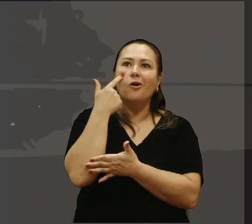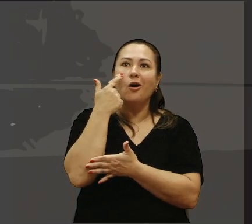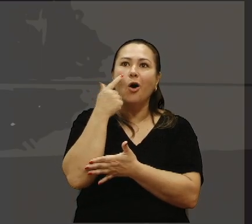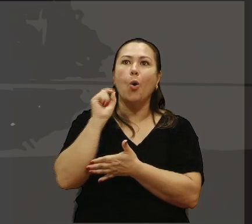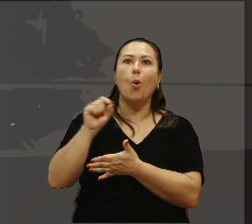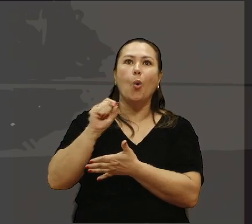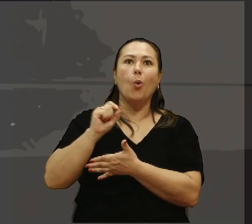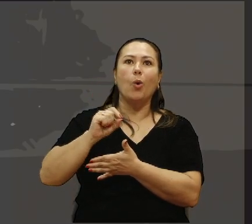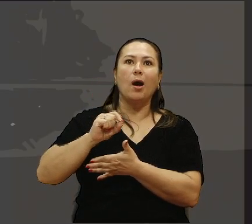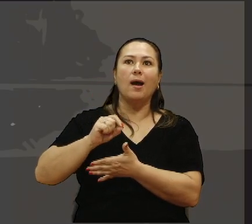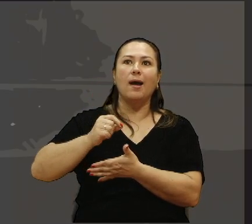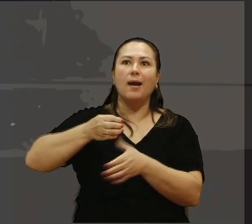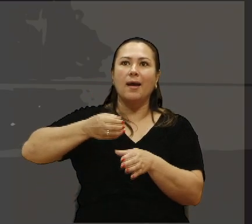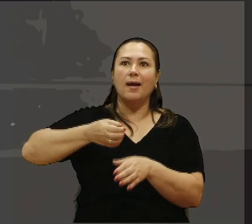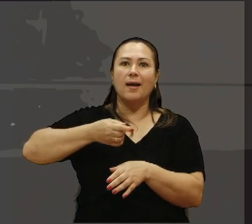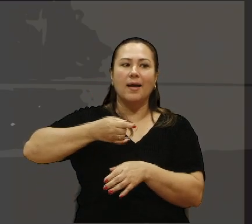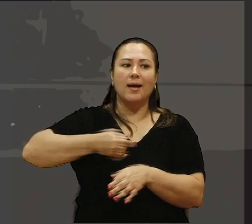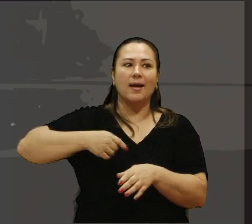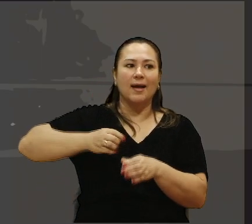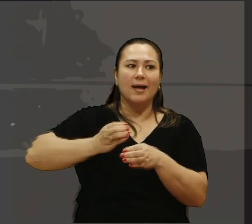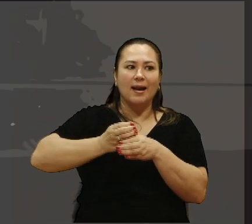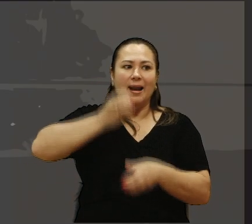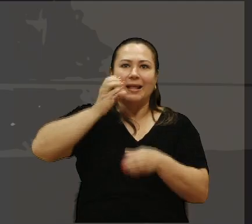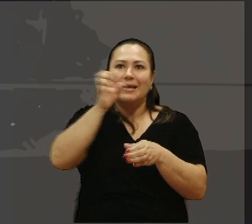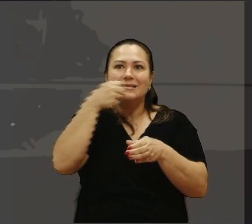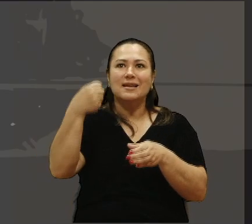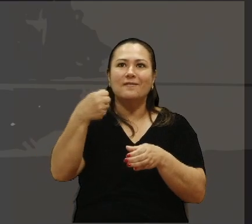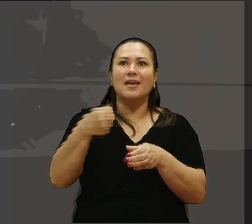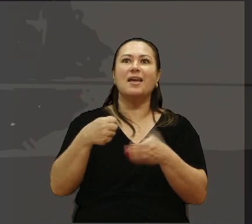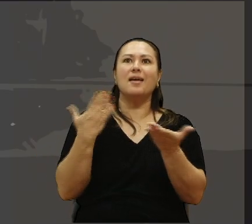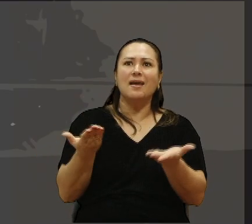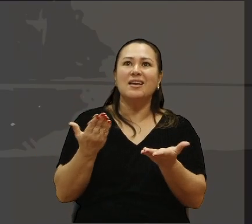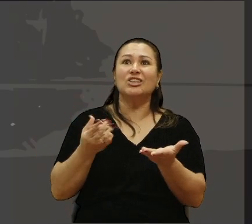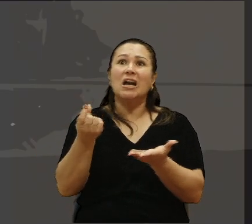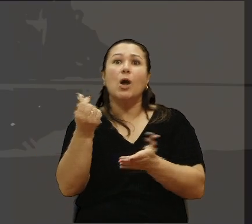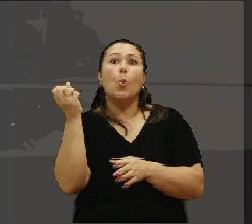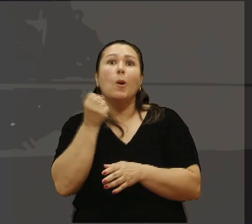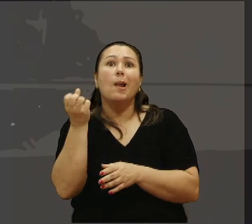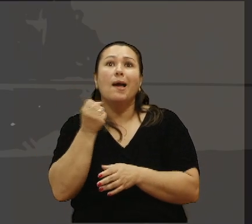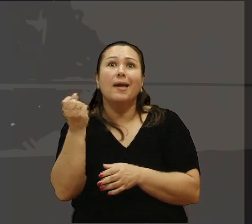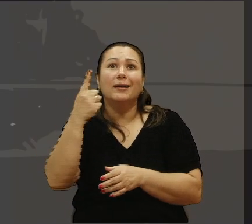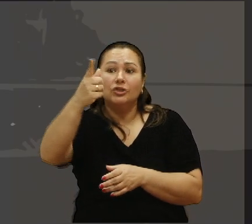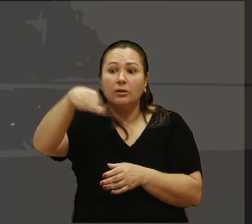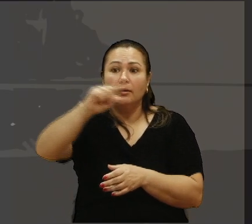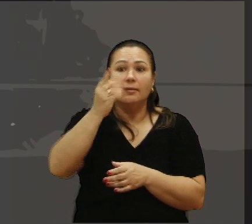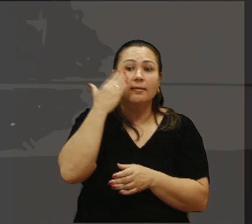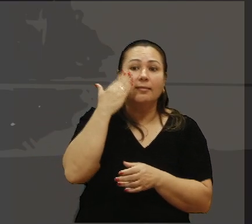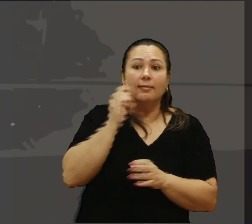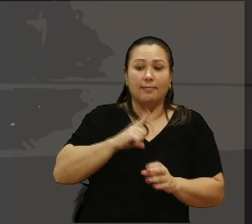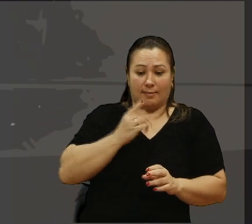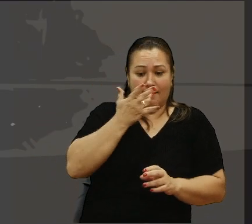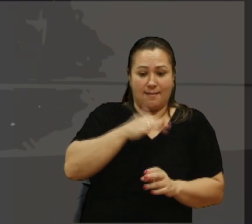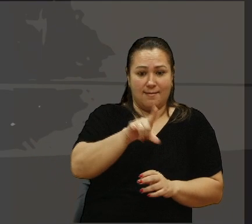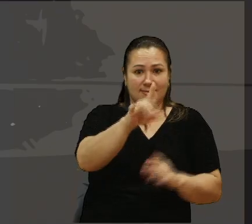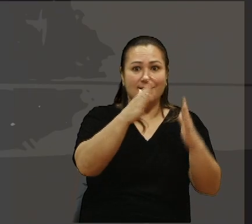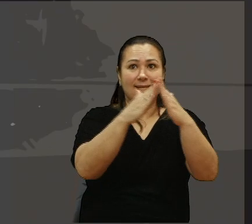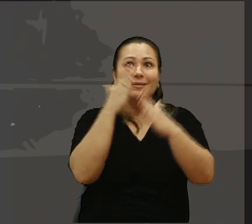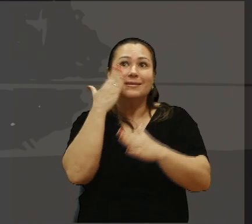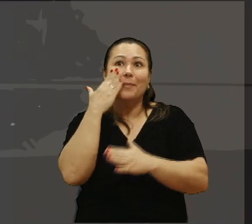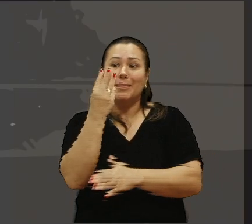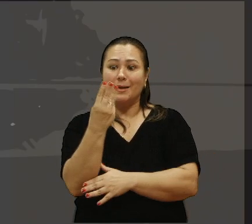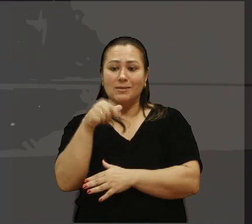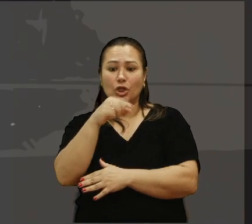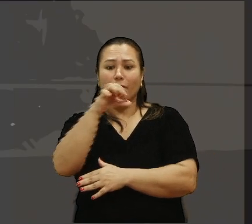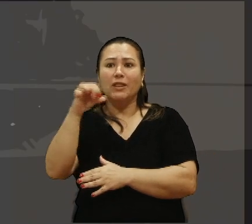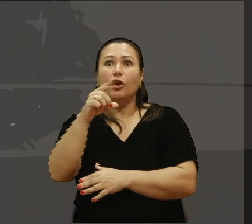de polar, R$ 13,99. Feijão, R$ 4,99. E o leite? Quem tem criança em casa, o leite está R$ 3,99. Na época